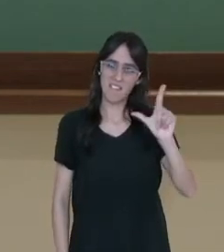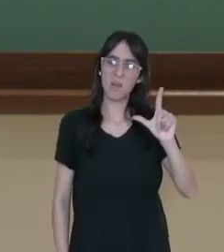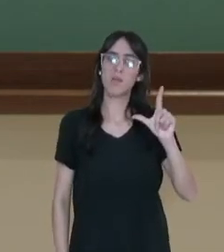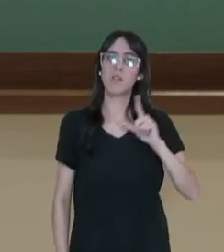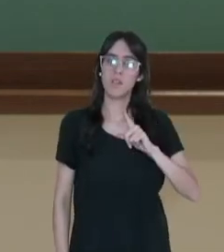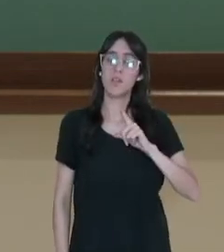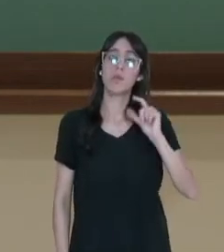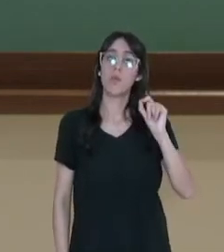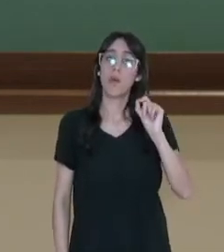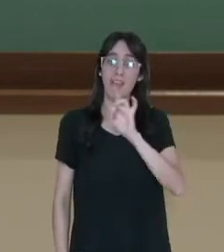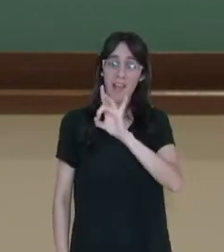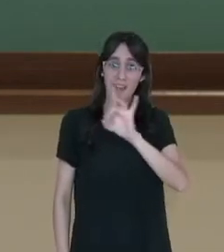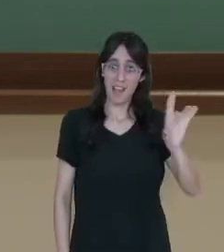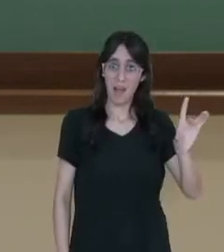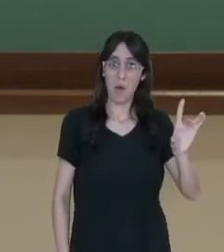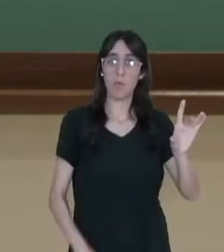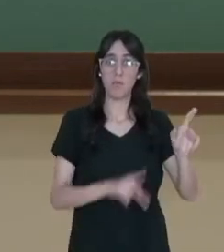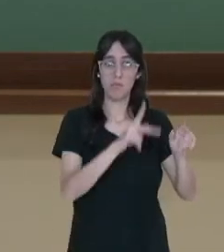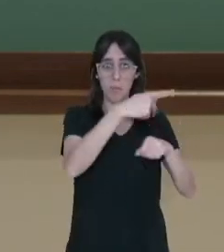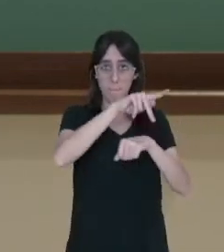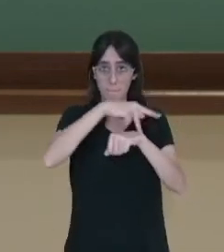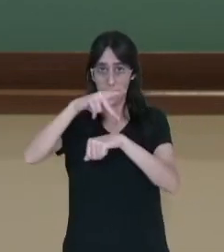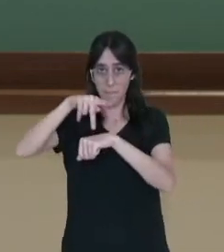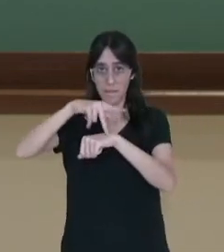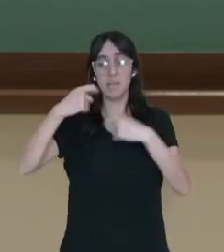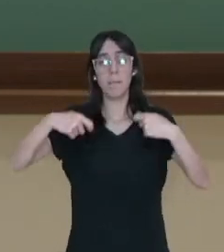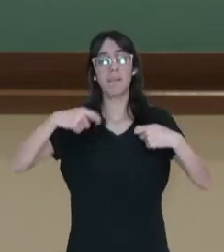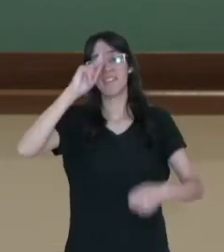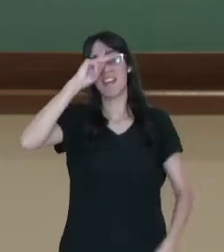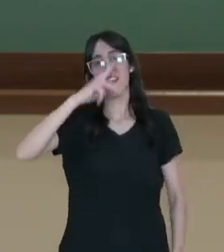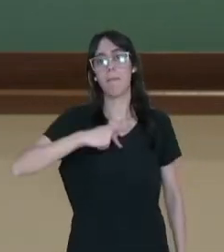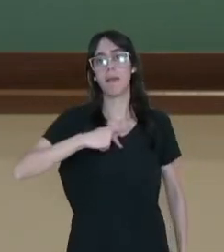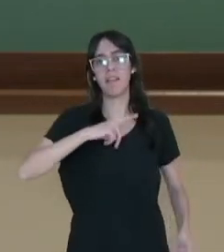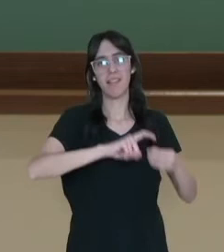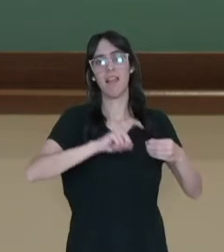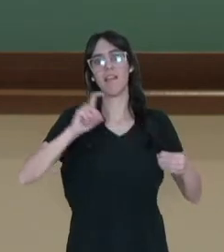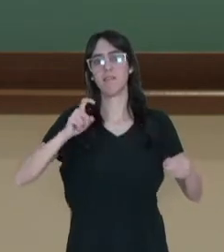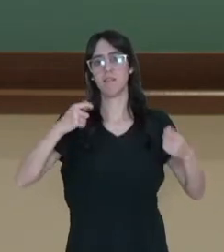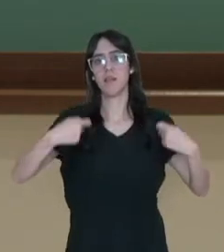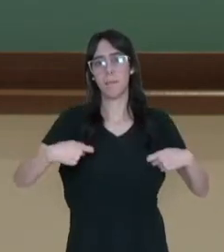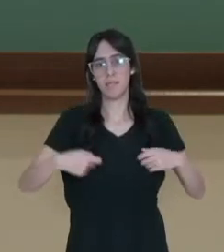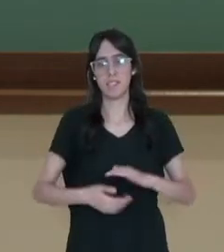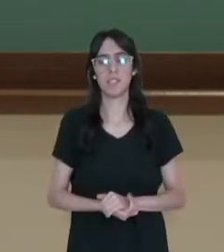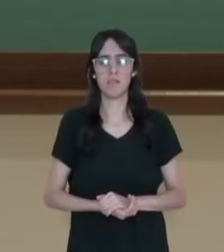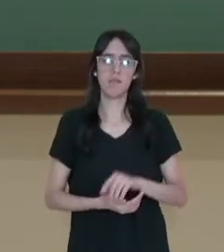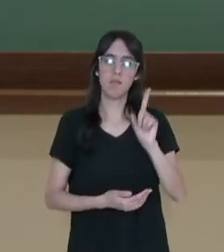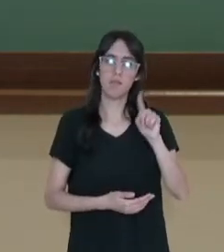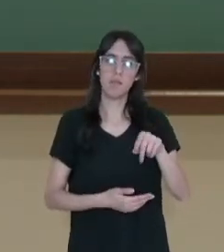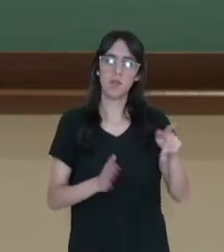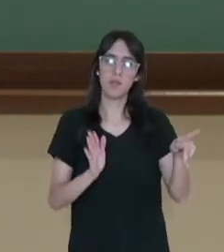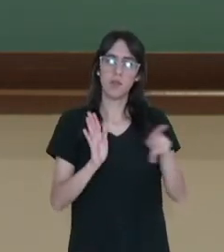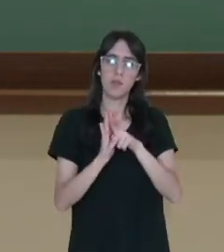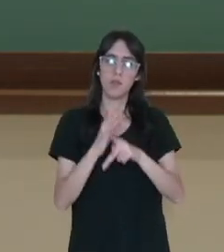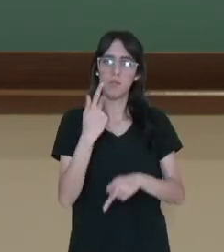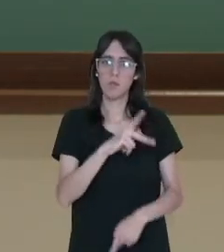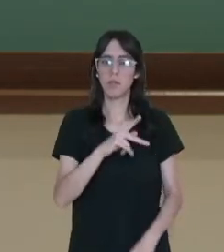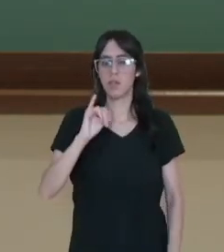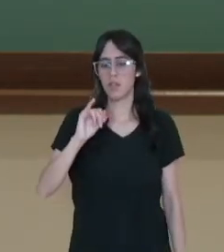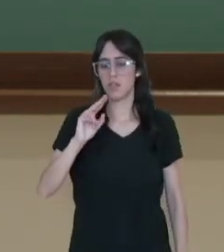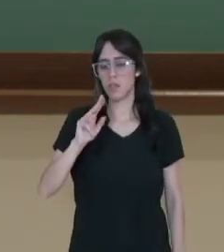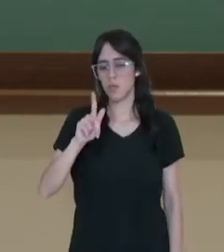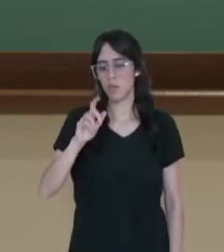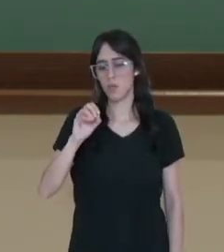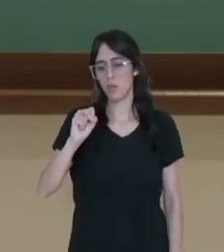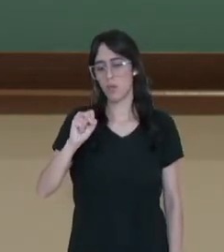uma dessas repúblicas então se tornassem independentes, cada um desses povos independentes, eles que formavam a Iugoslávia desde os